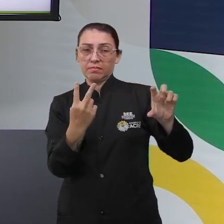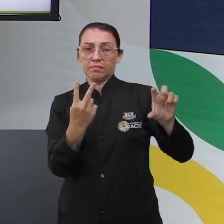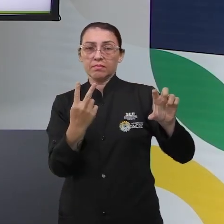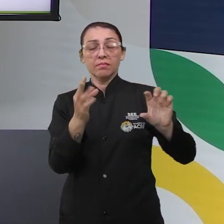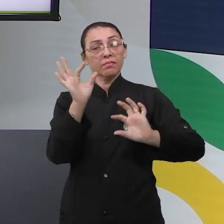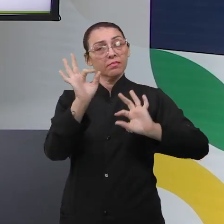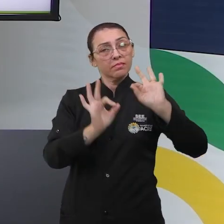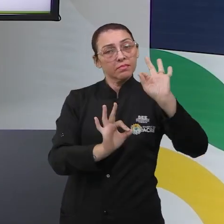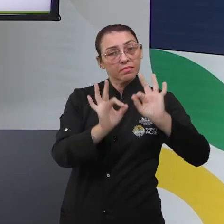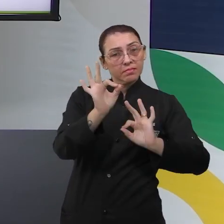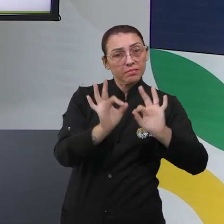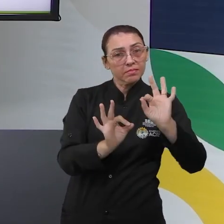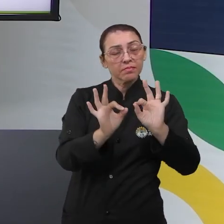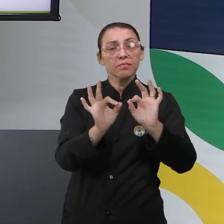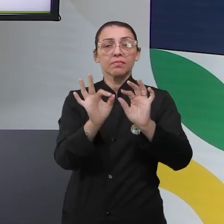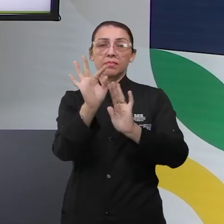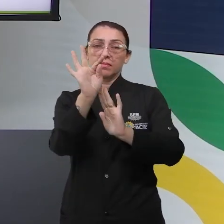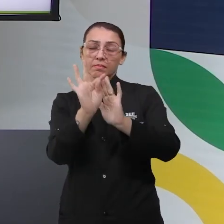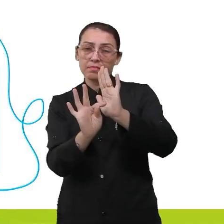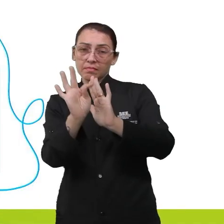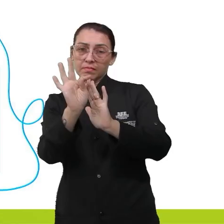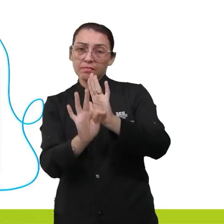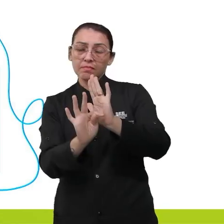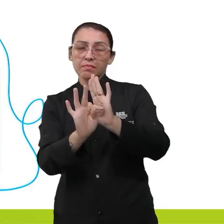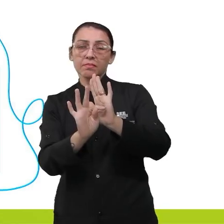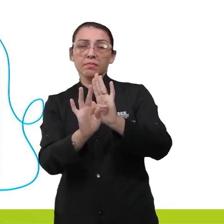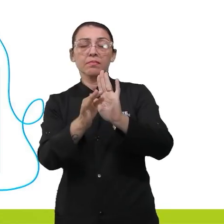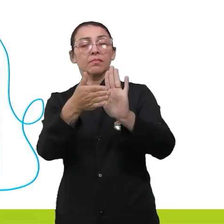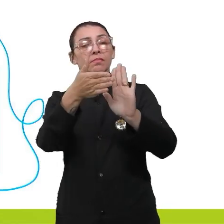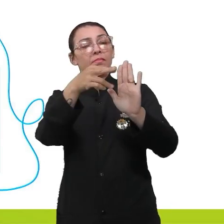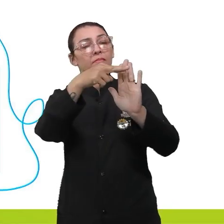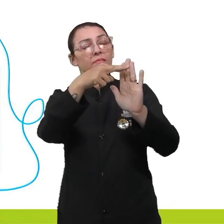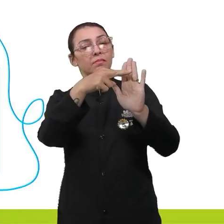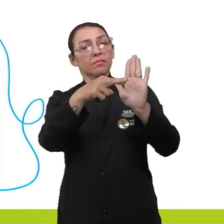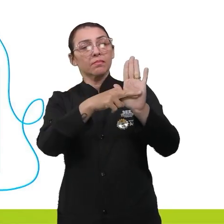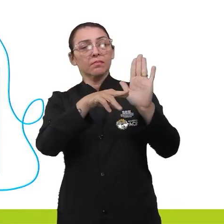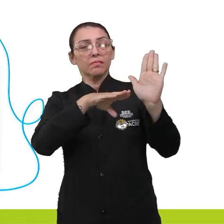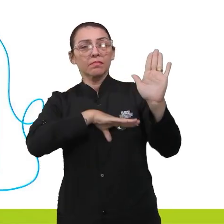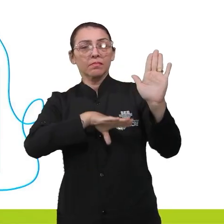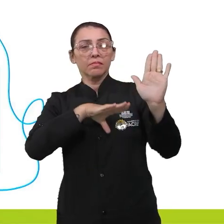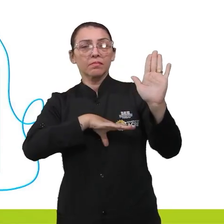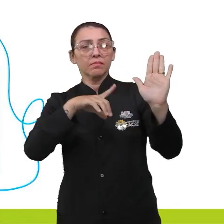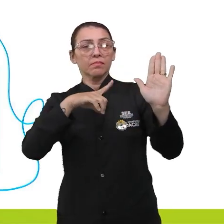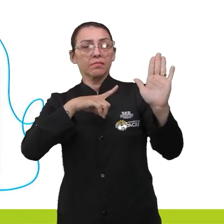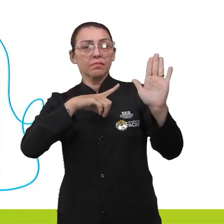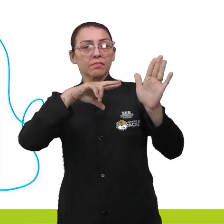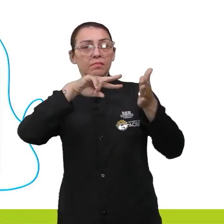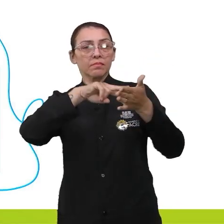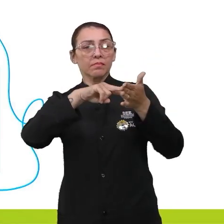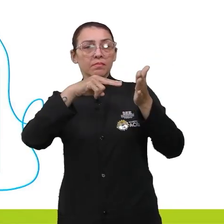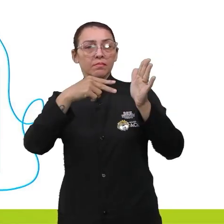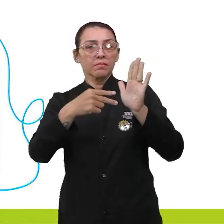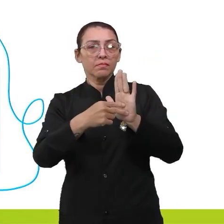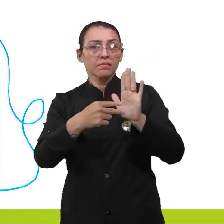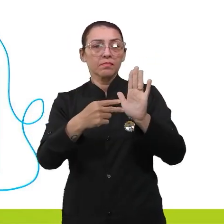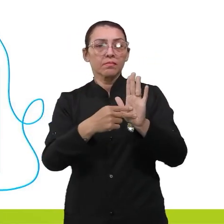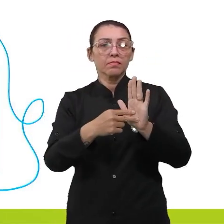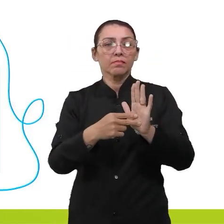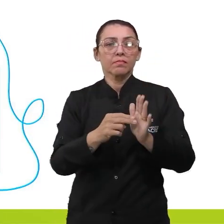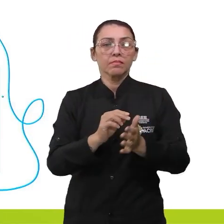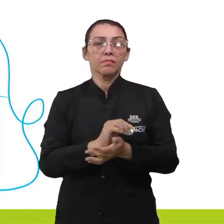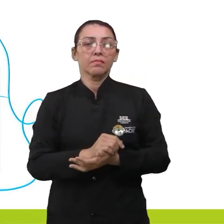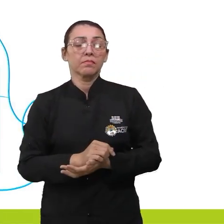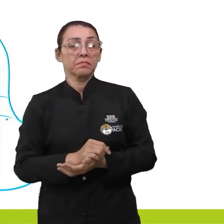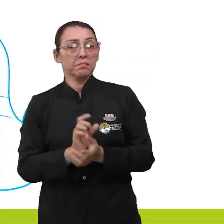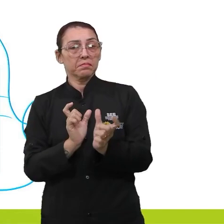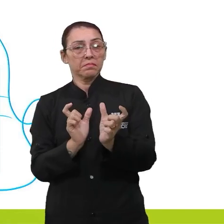que? Organizar o texto na norma padrão e que tenha sentido, faça sentido, porque aqui são